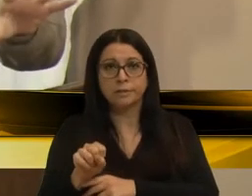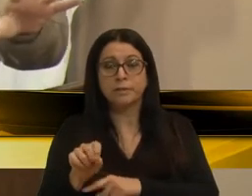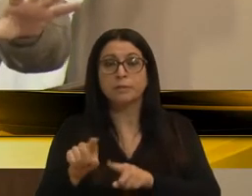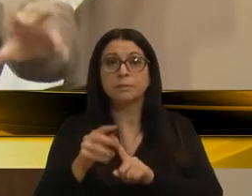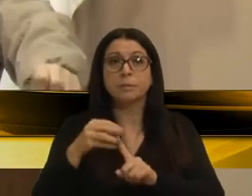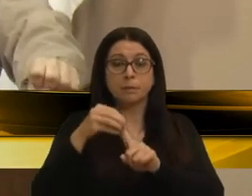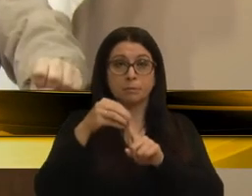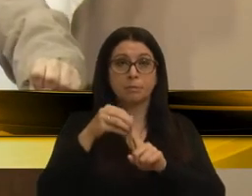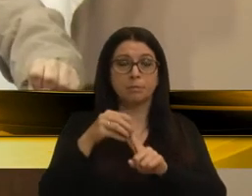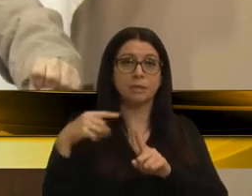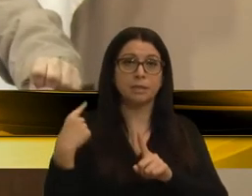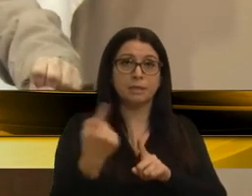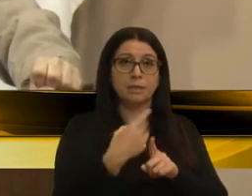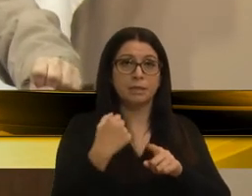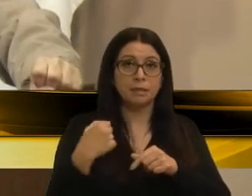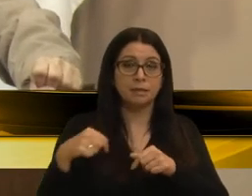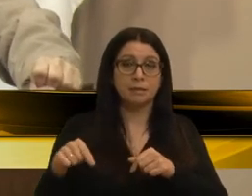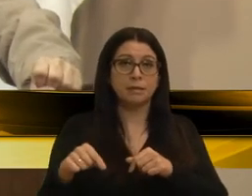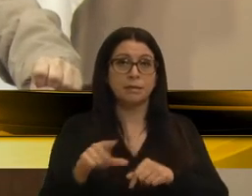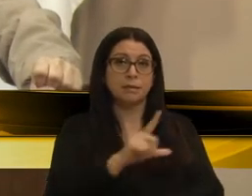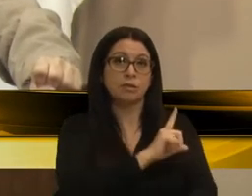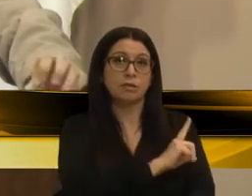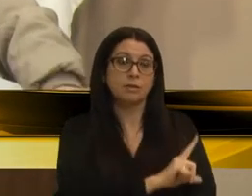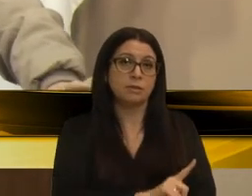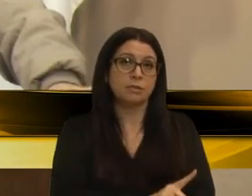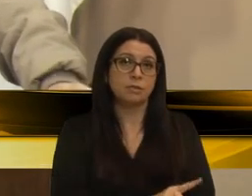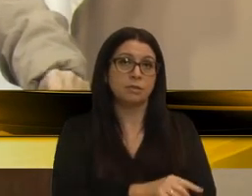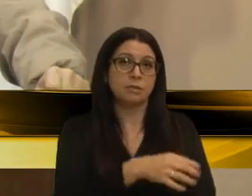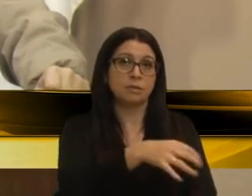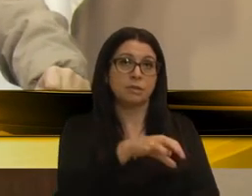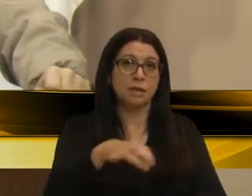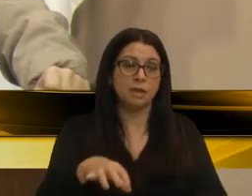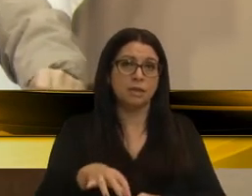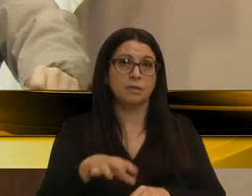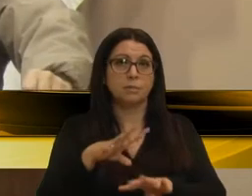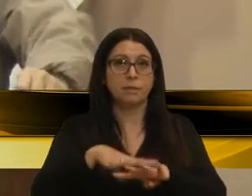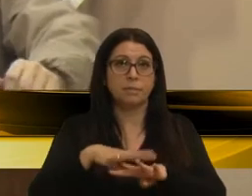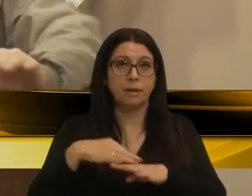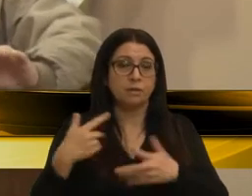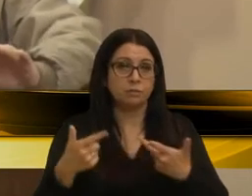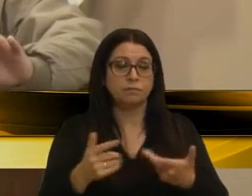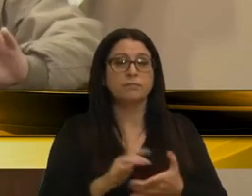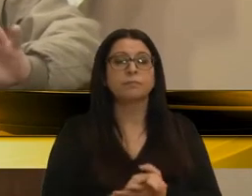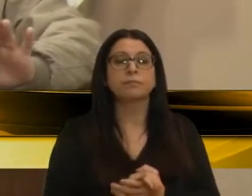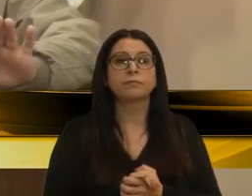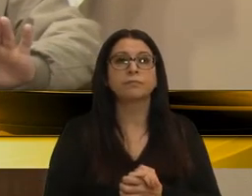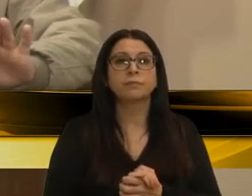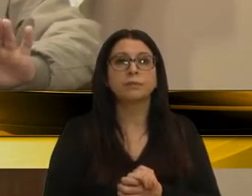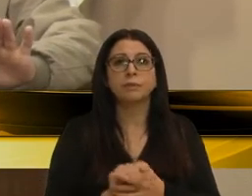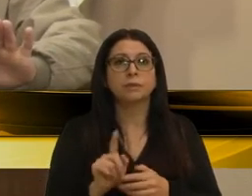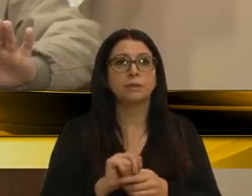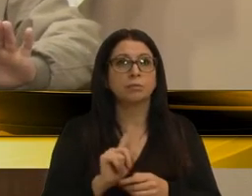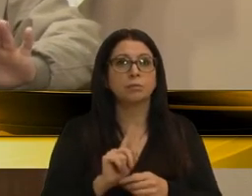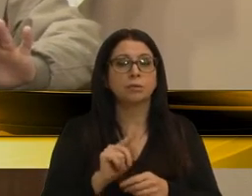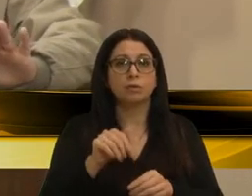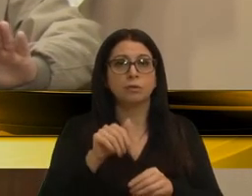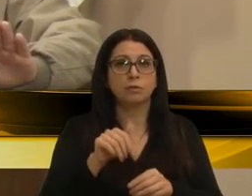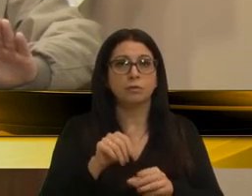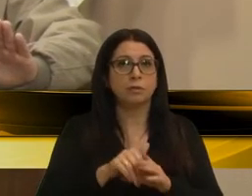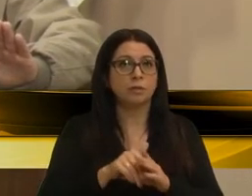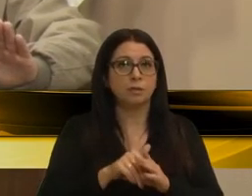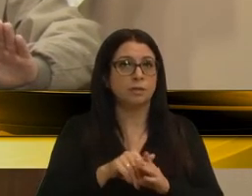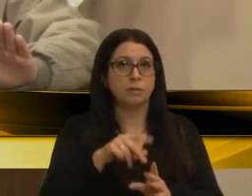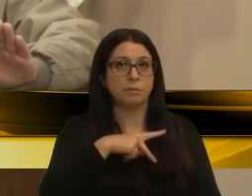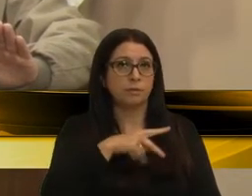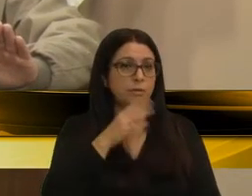nas necessidades das licenciaturas das áreas das exatas. Agora, eu não votei vereador Fiuza no presidente